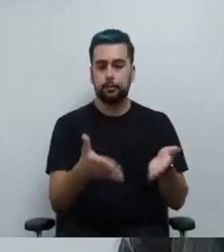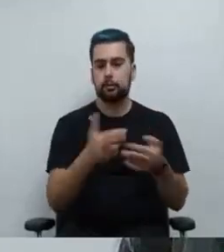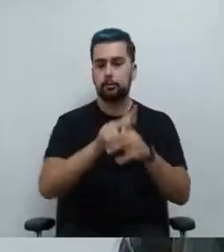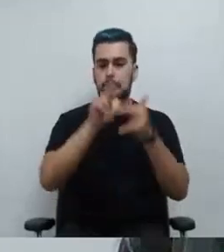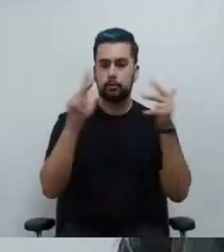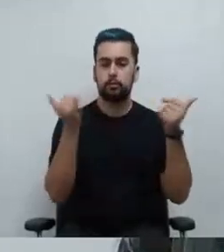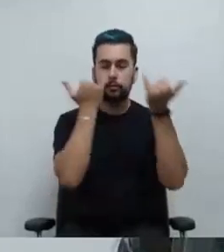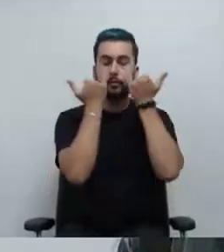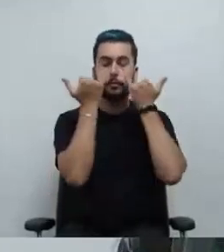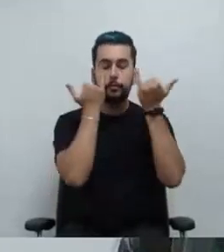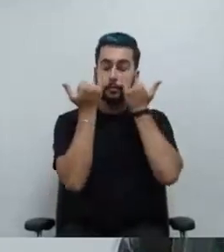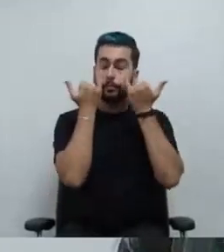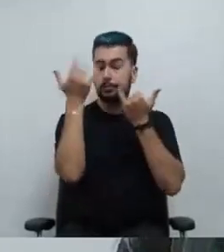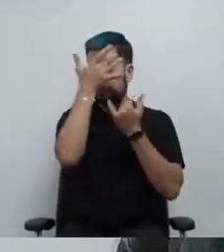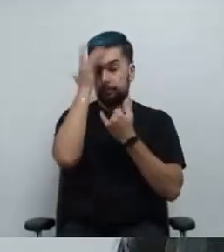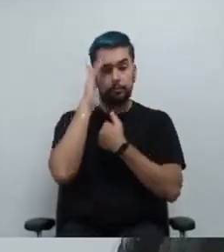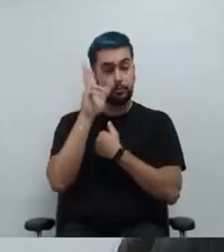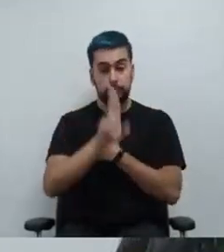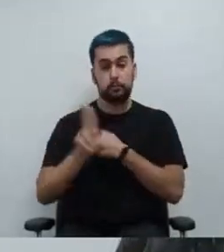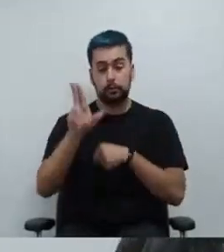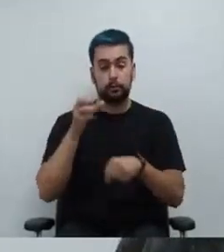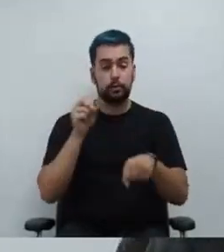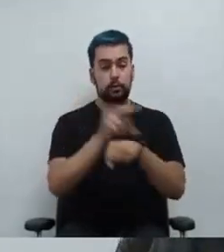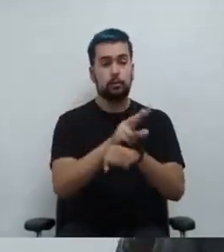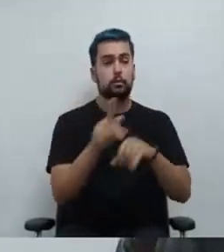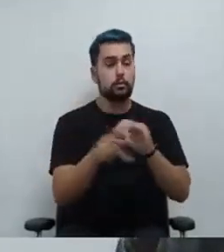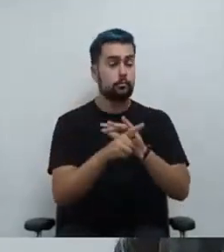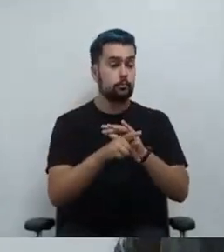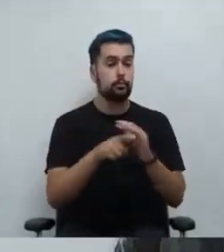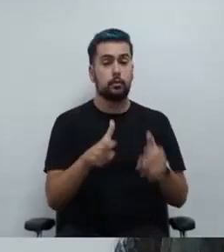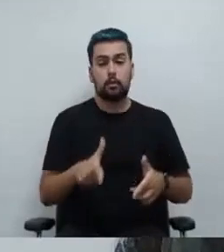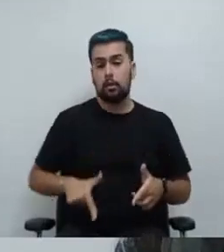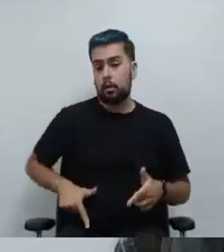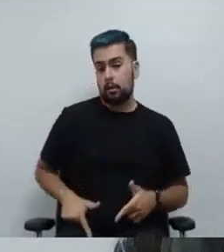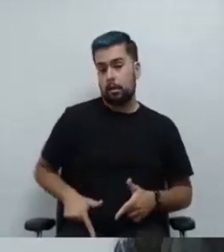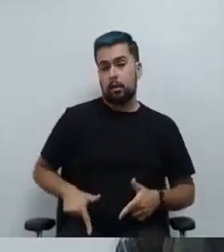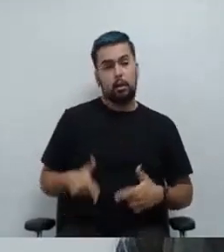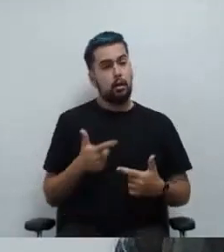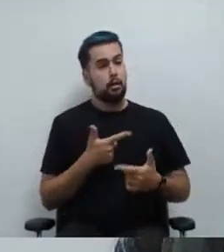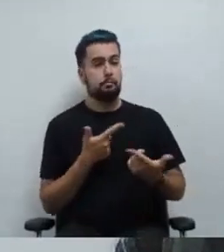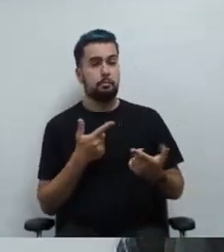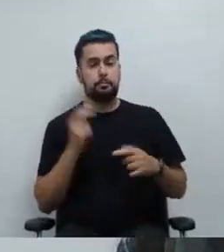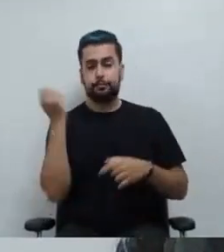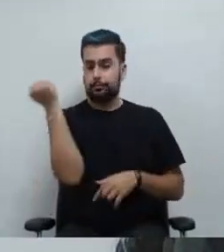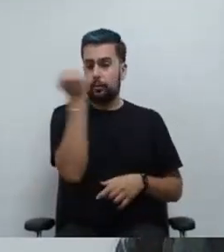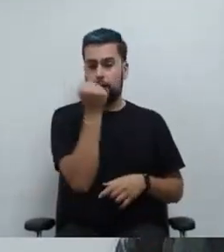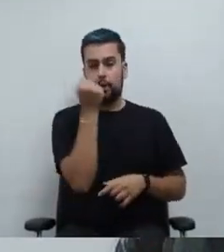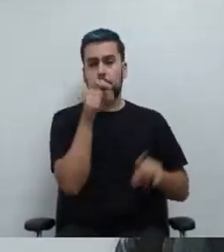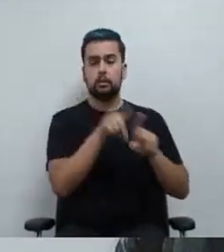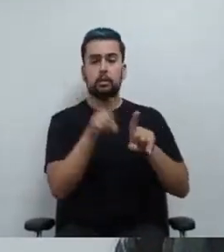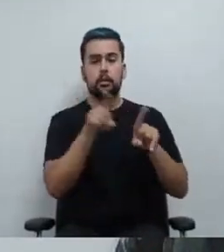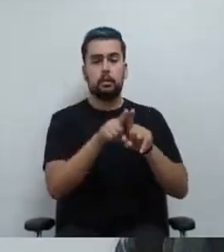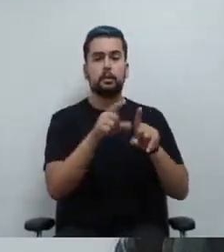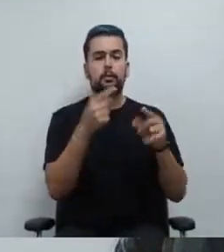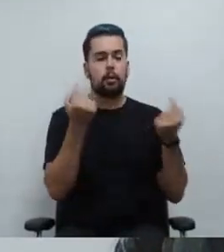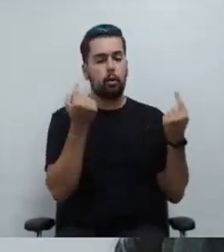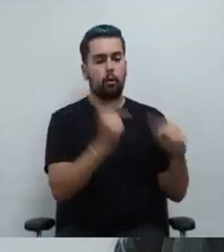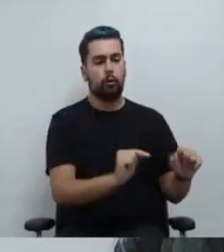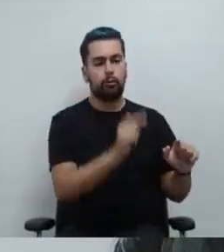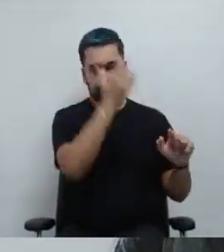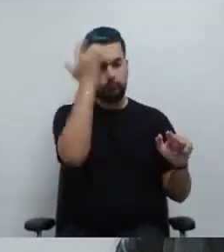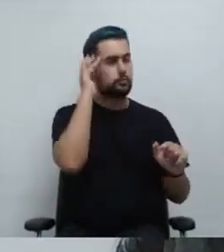diversas notícias de usuários que ingressaram armados nas unidades, casos de ameaça a colegas no exercício de suas funções e até